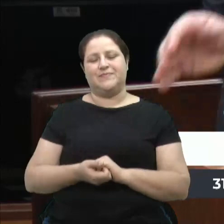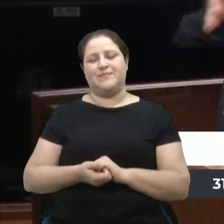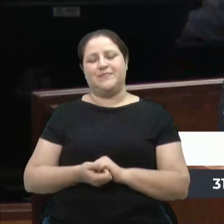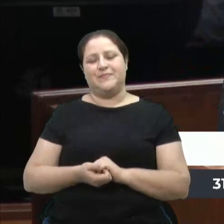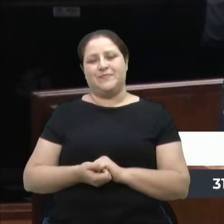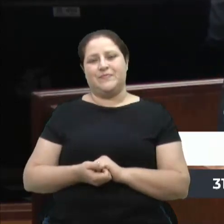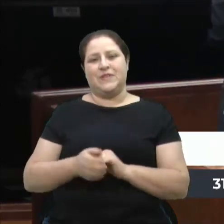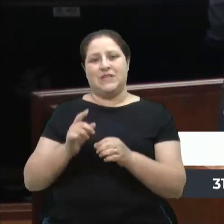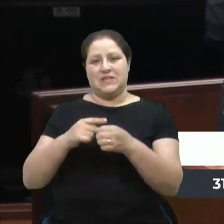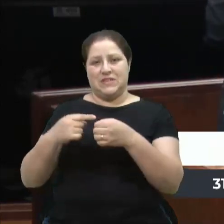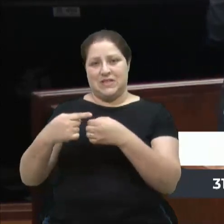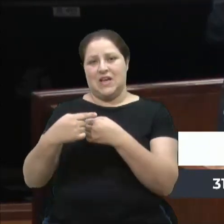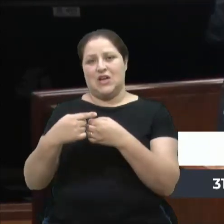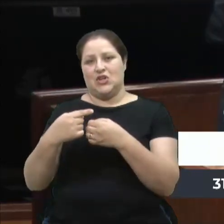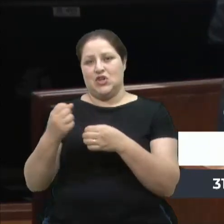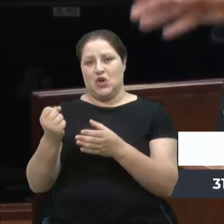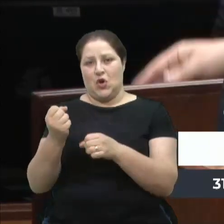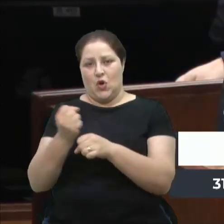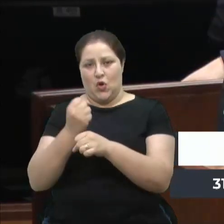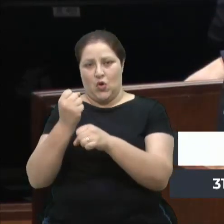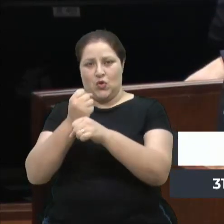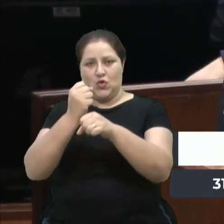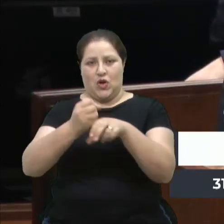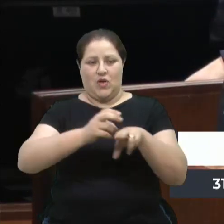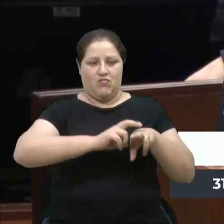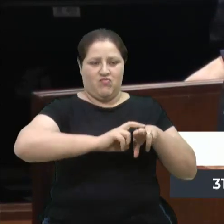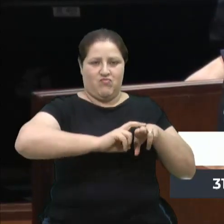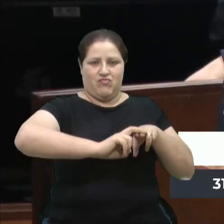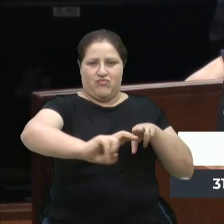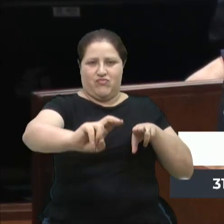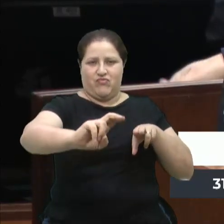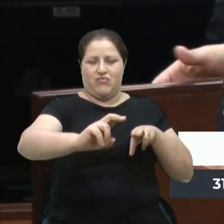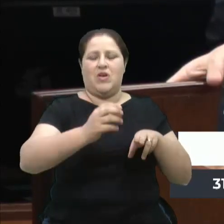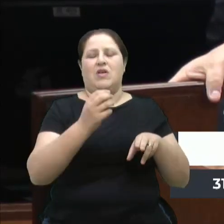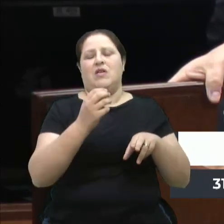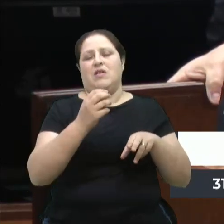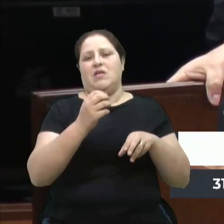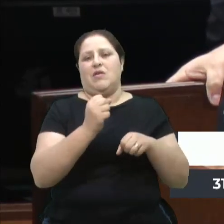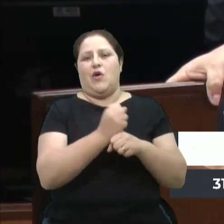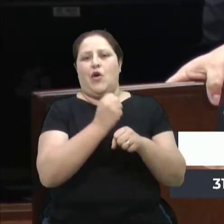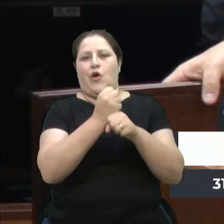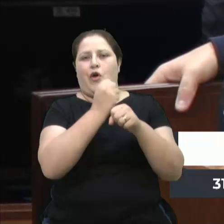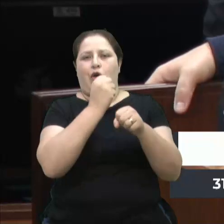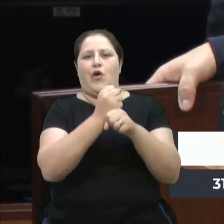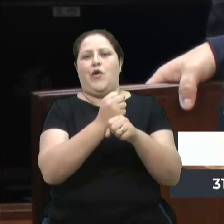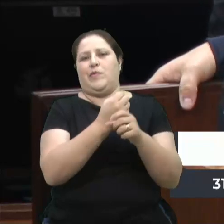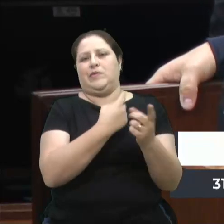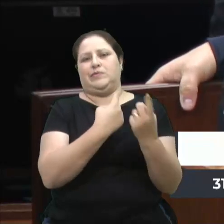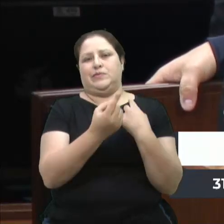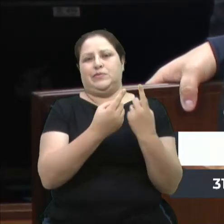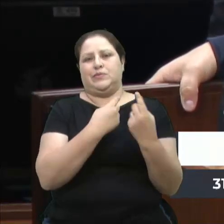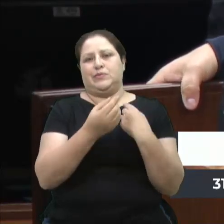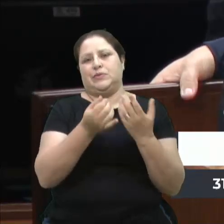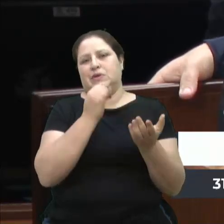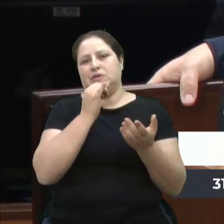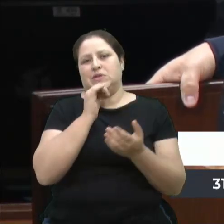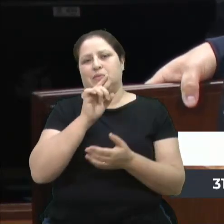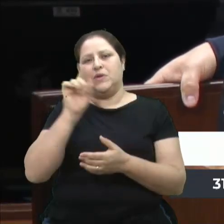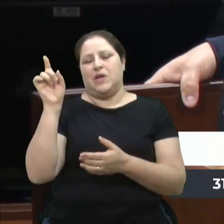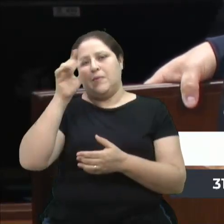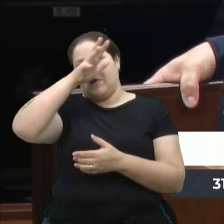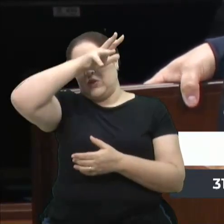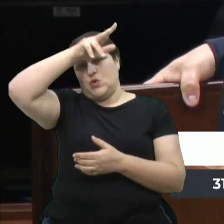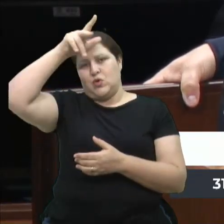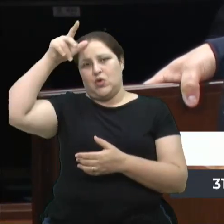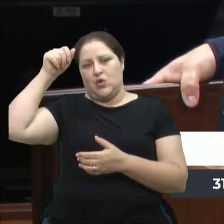construindo metrôs, obras viárias, Um exemplo desse é Mato Grosso, que agora eles demoliram,